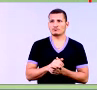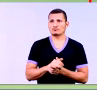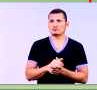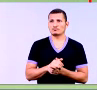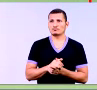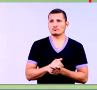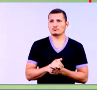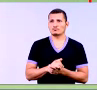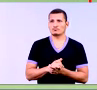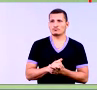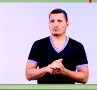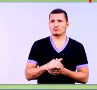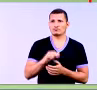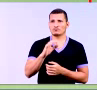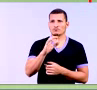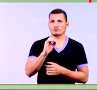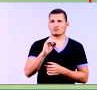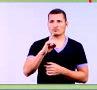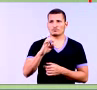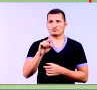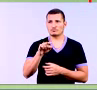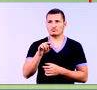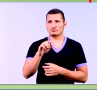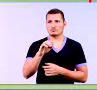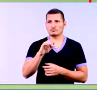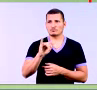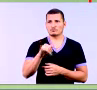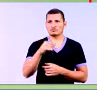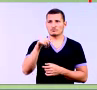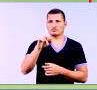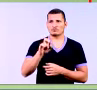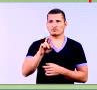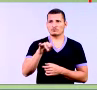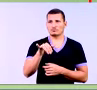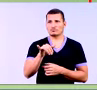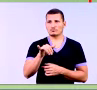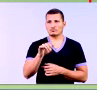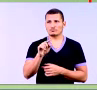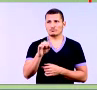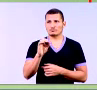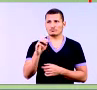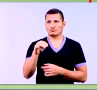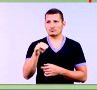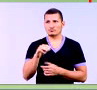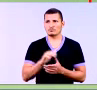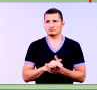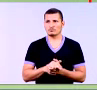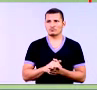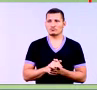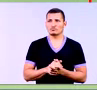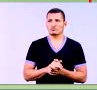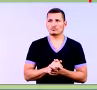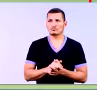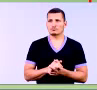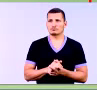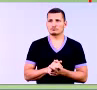code.jquery.com. Observem que tudo isso aqui faz referência ao lugar físico do